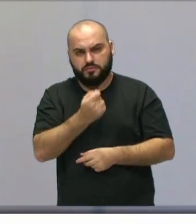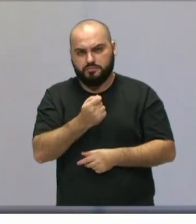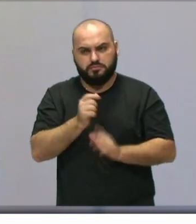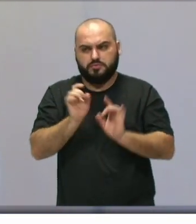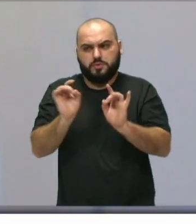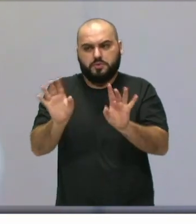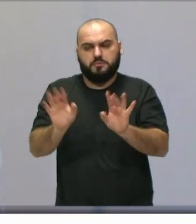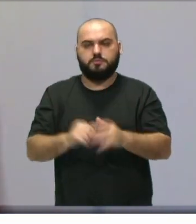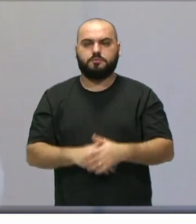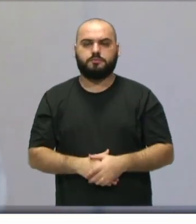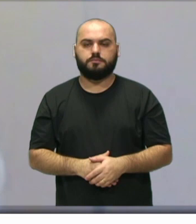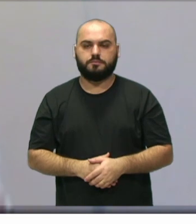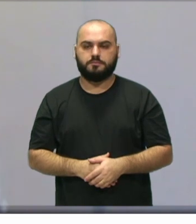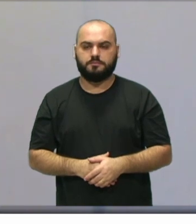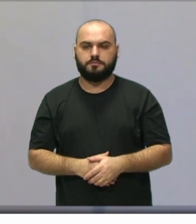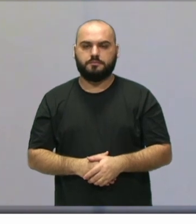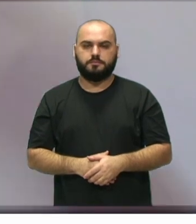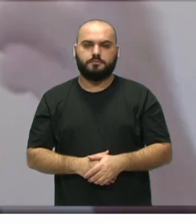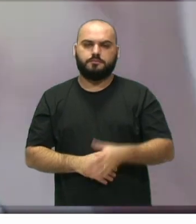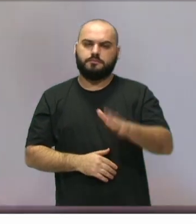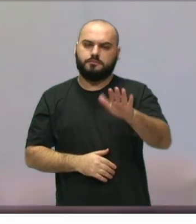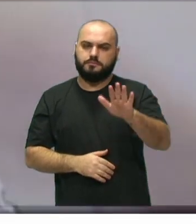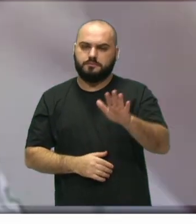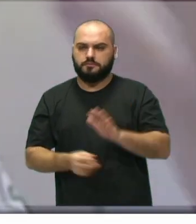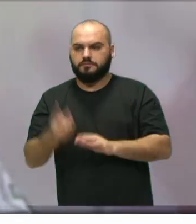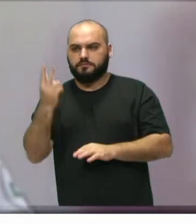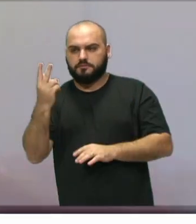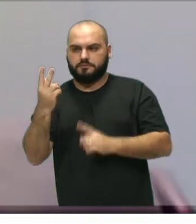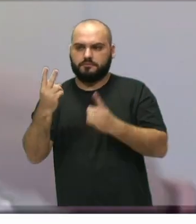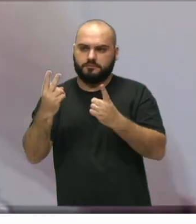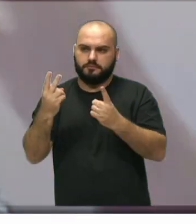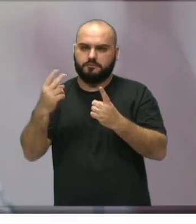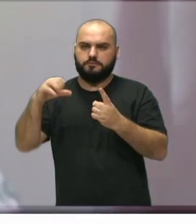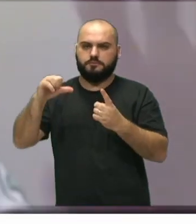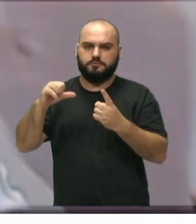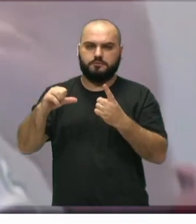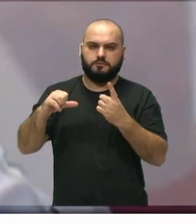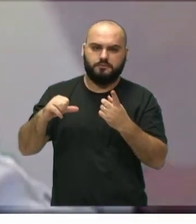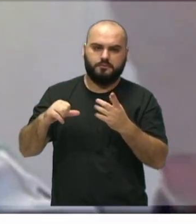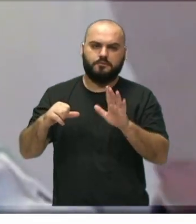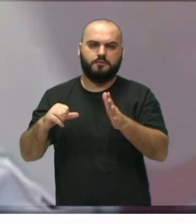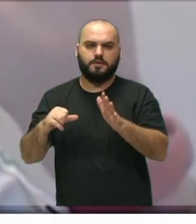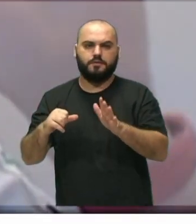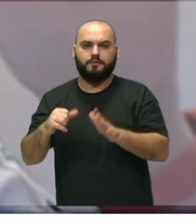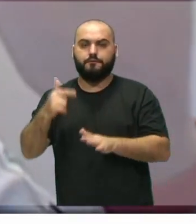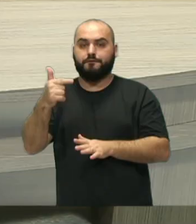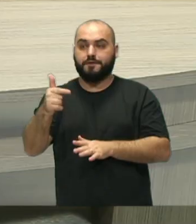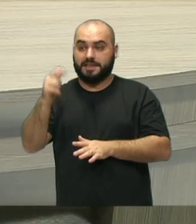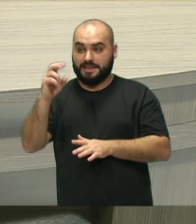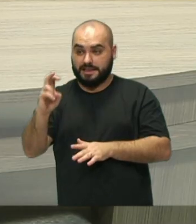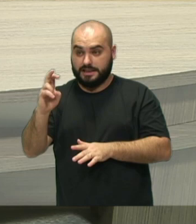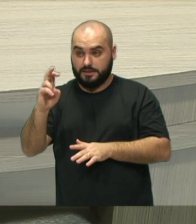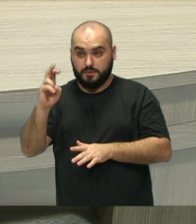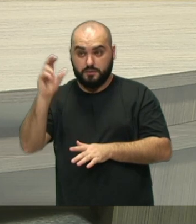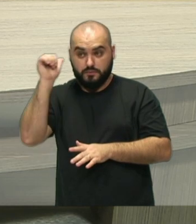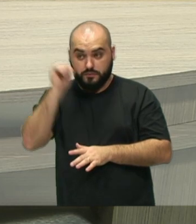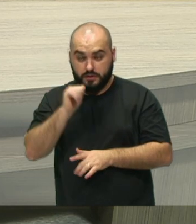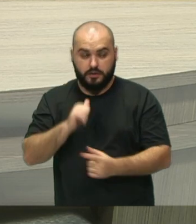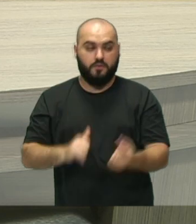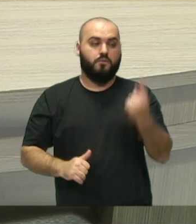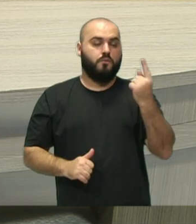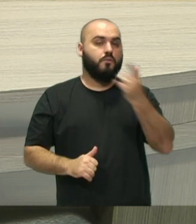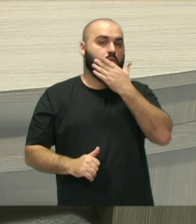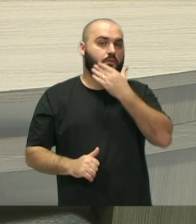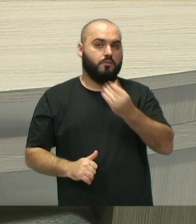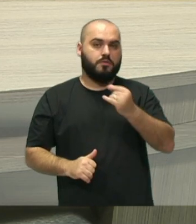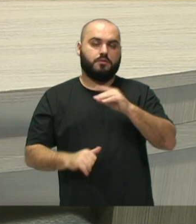diagnóstico. Na proporção, começou de 2 para 1, depois foi para 9, e hoje está na proporção de 25 mulheres para cada um homem. Então,